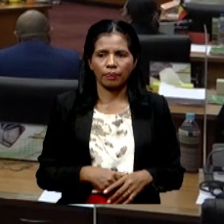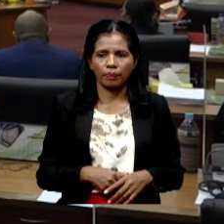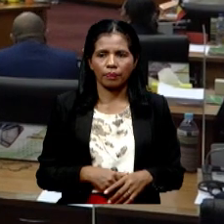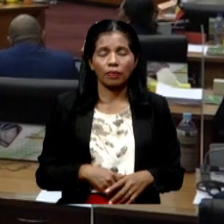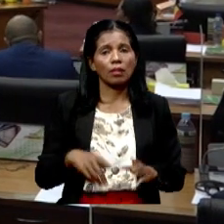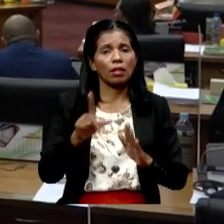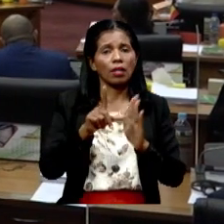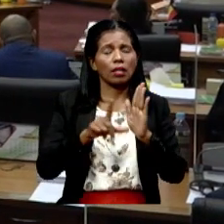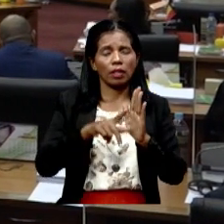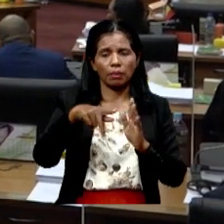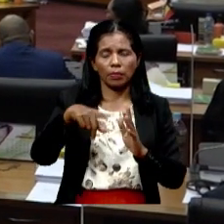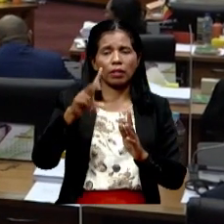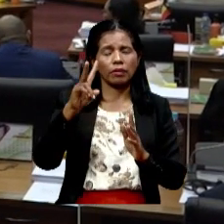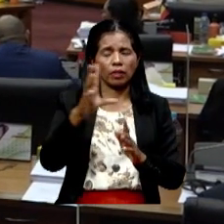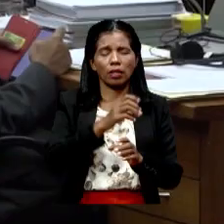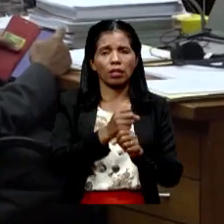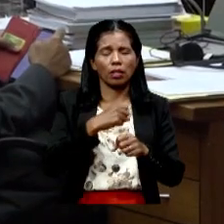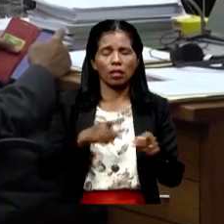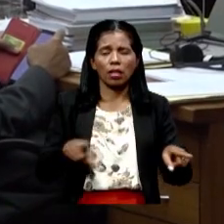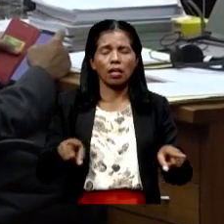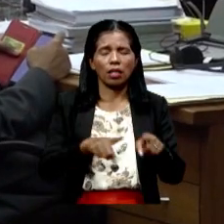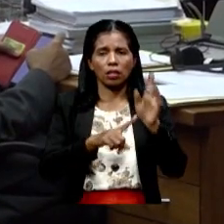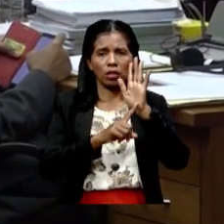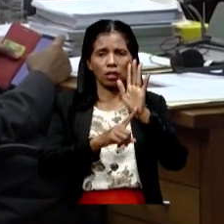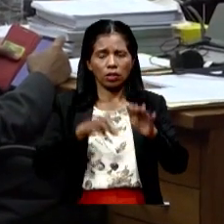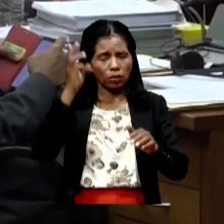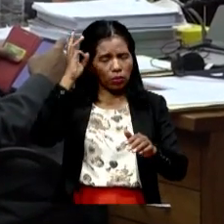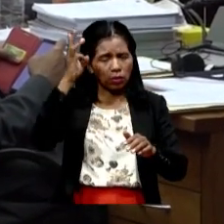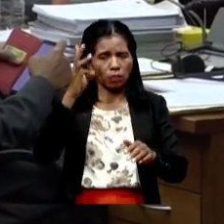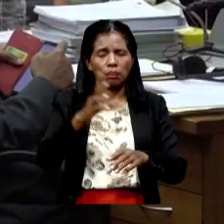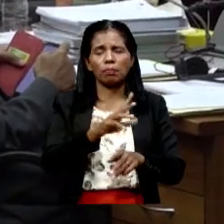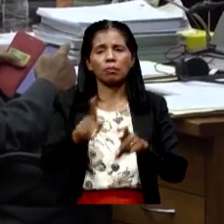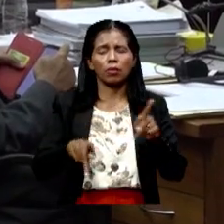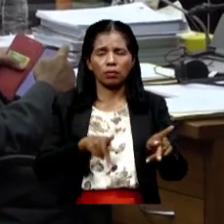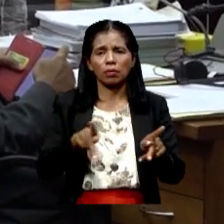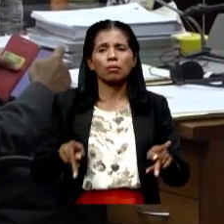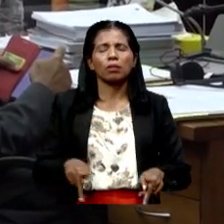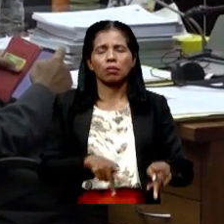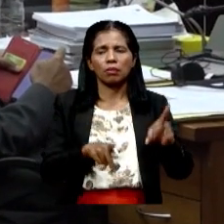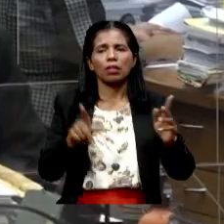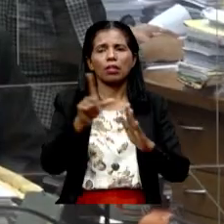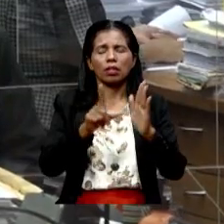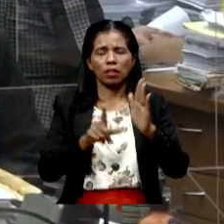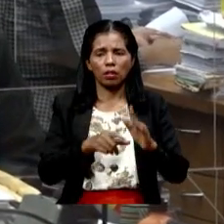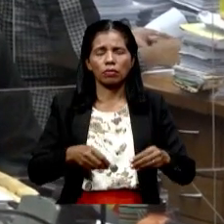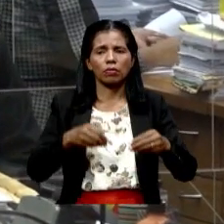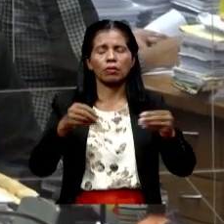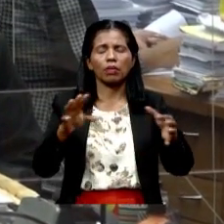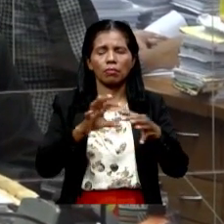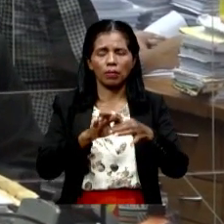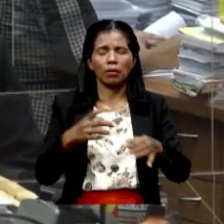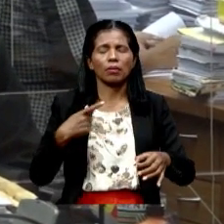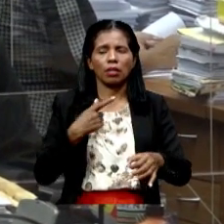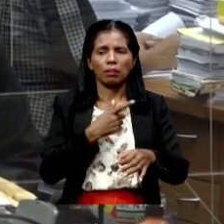Lei pensão vitalícia nebe durante nessa preocupação pública, também lei refere beneficia de ex-membro parlamento